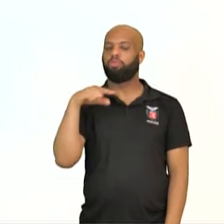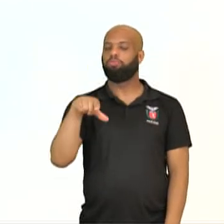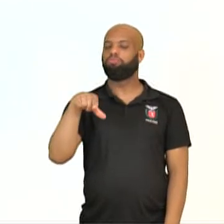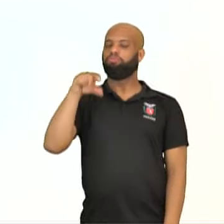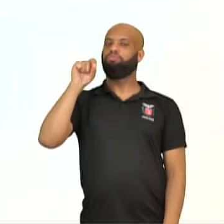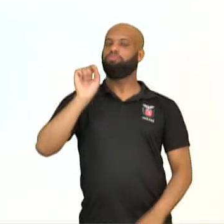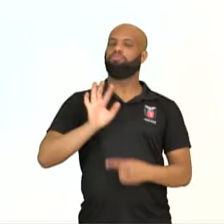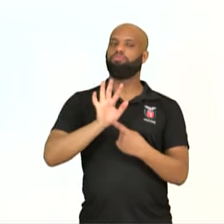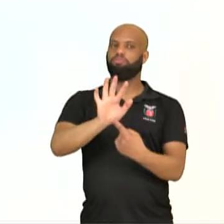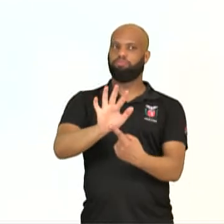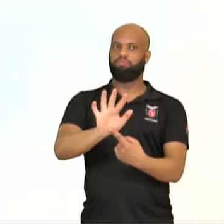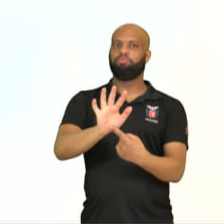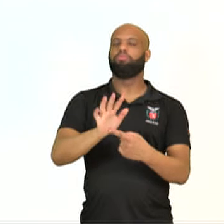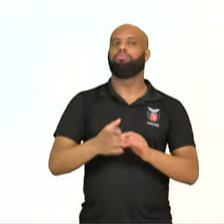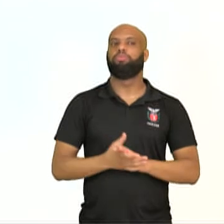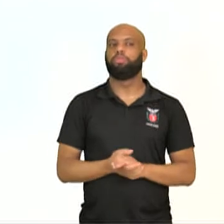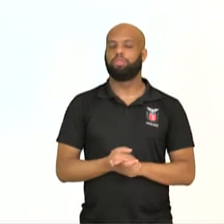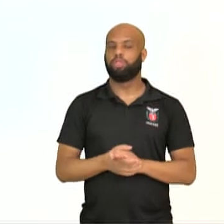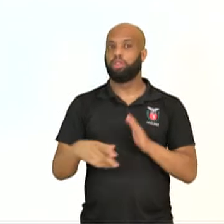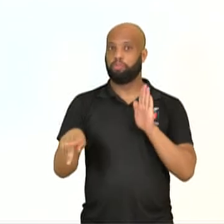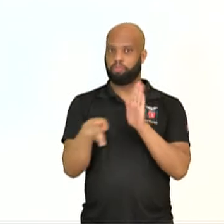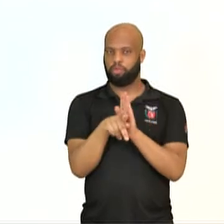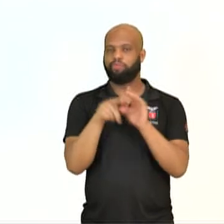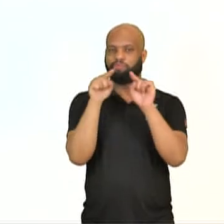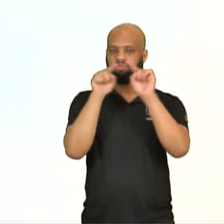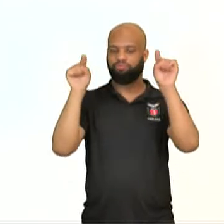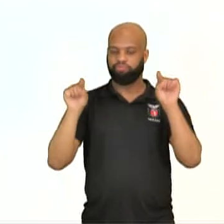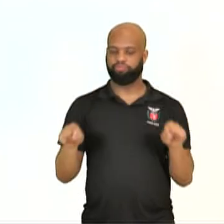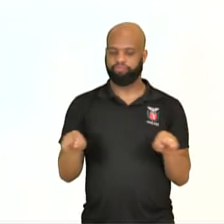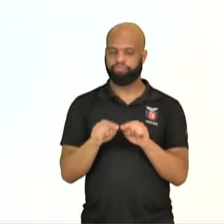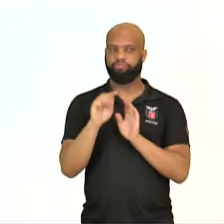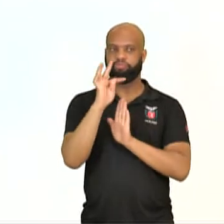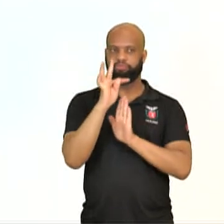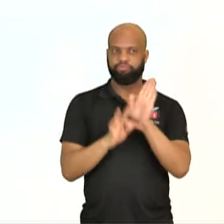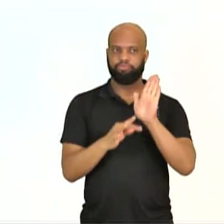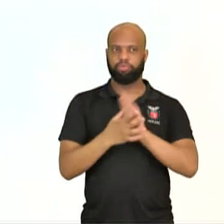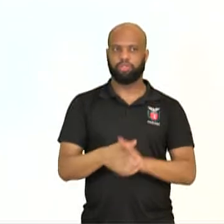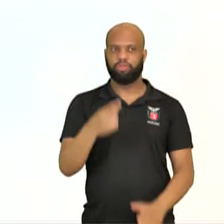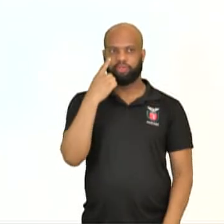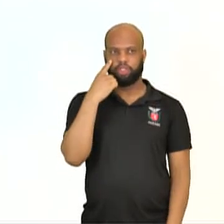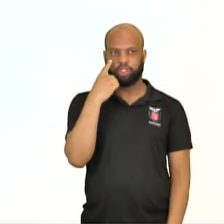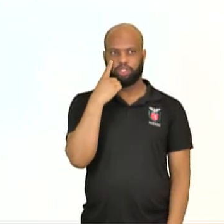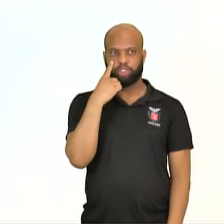destacamos desse enunciado. Ó. El viaje,